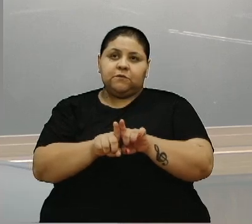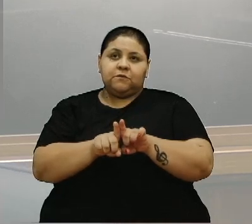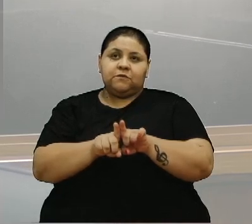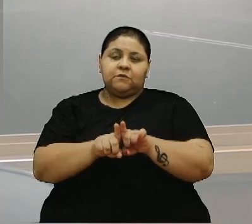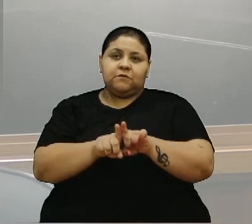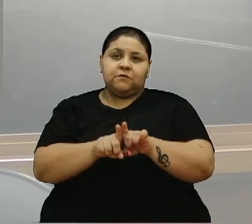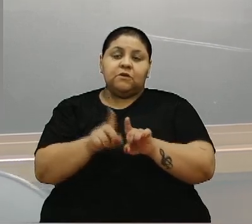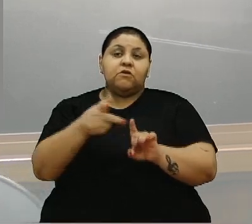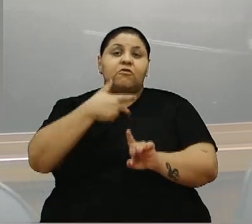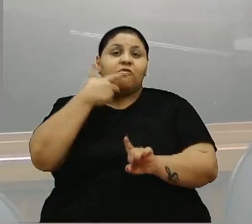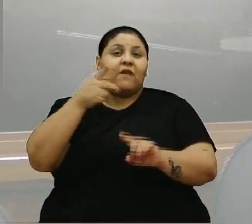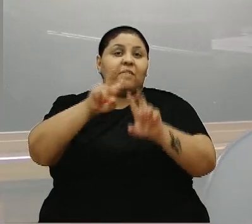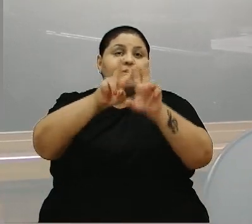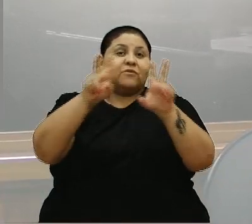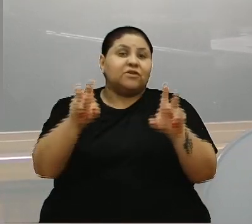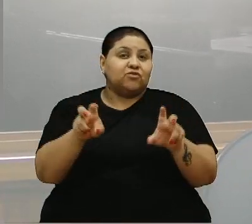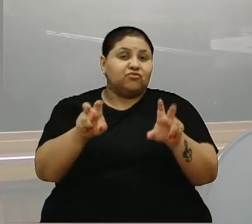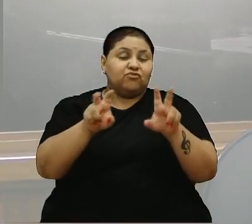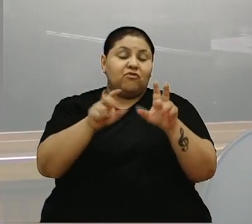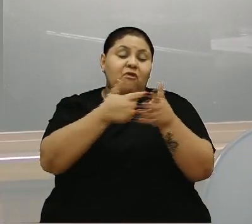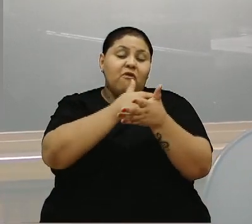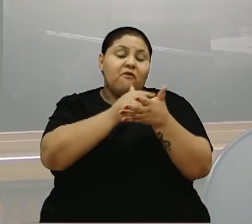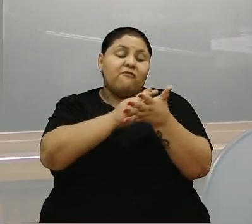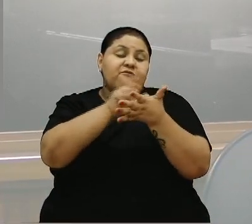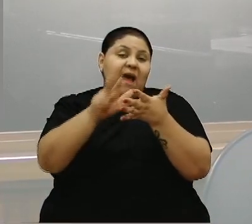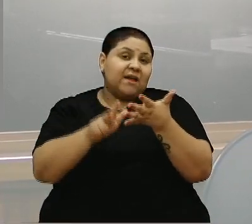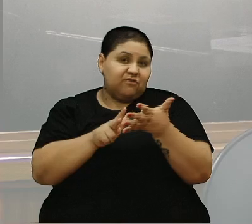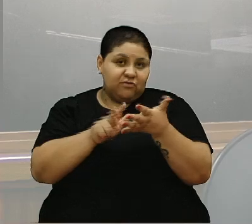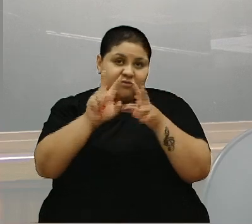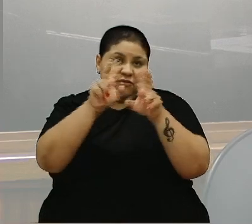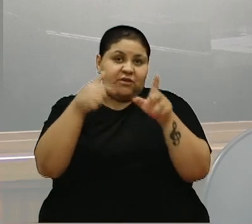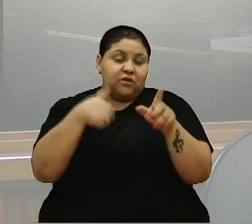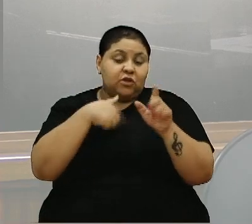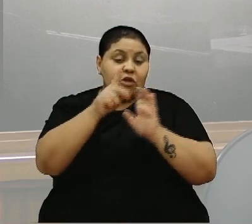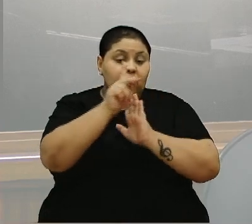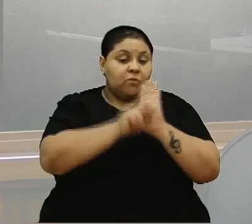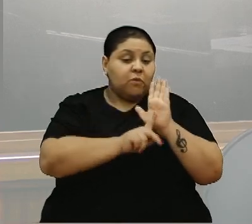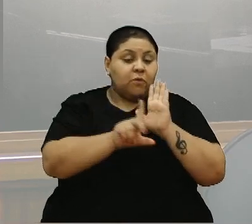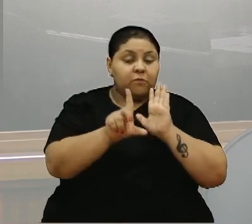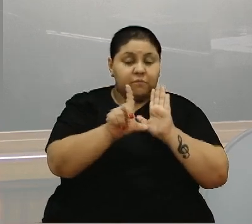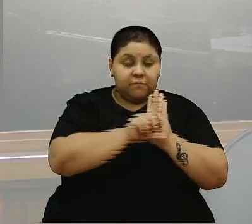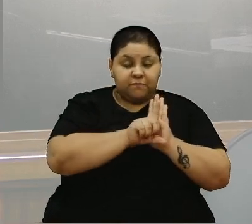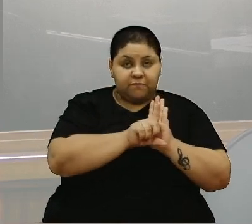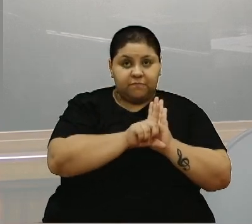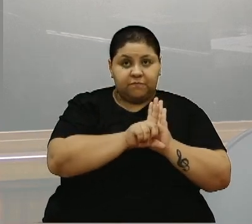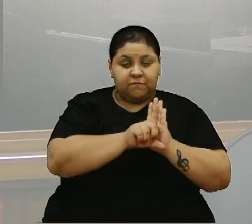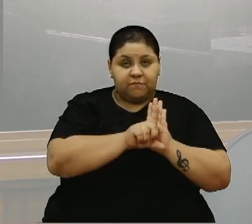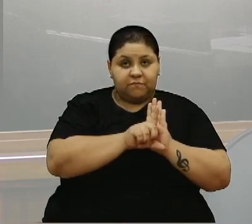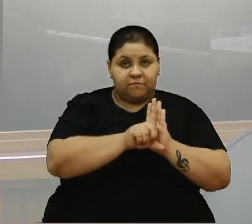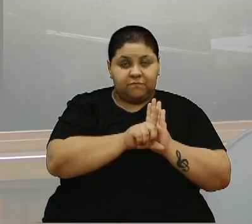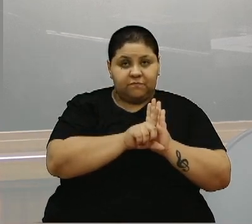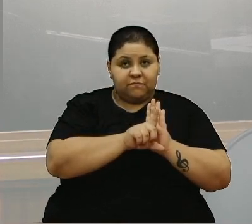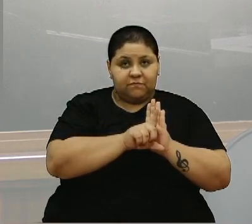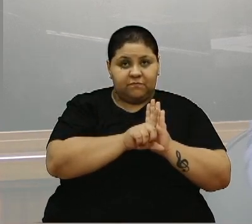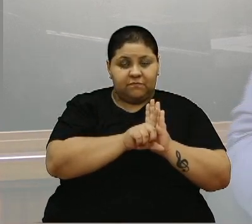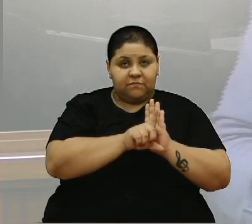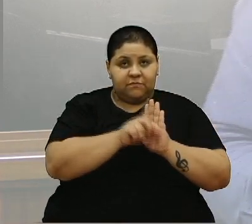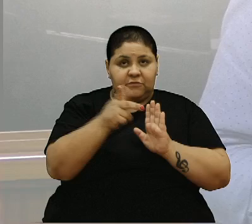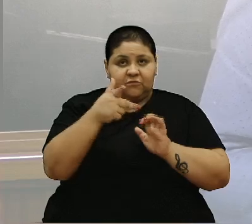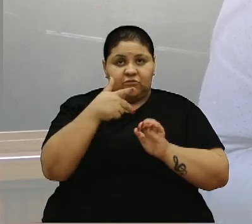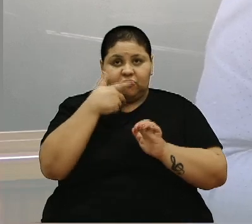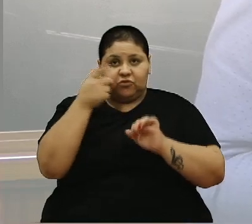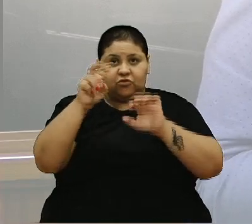baila vários desses temas. E quero dizer que dos meus projetos de lei que tratavam sobre o